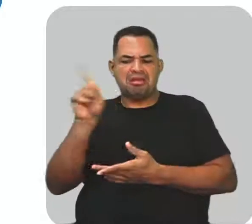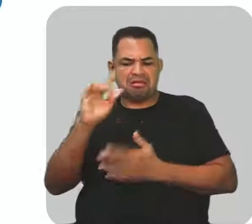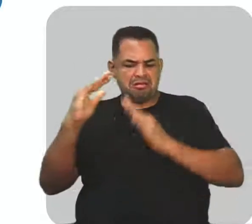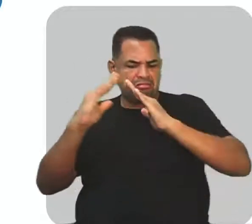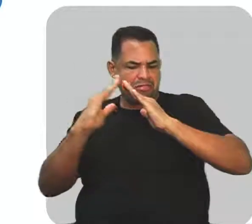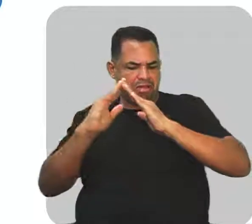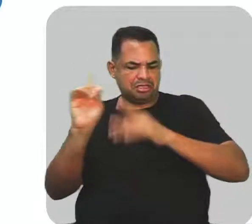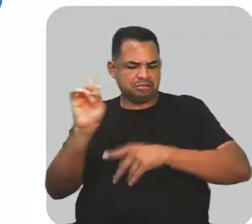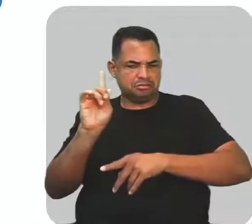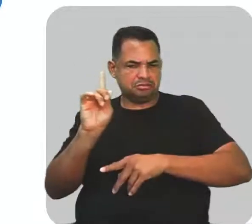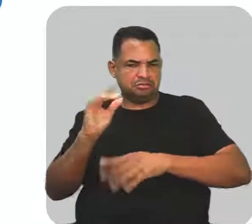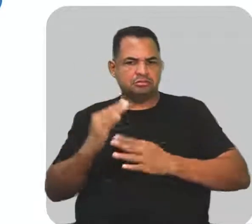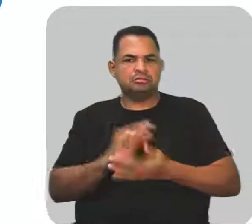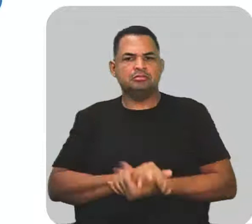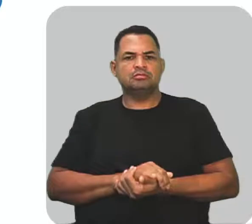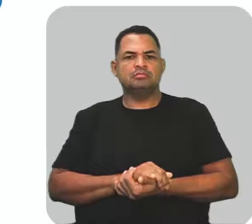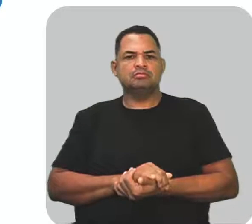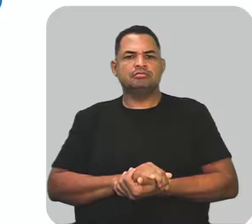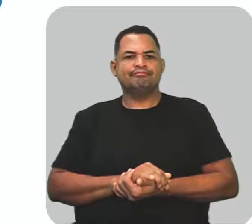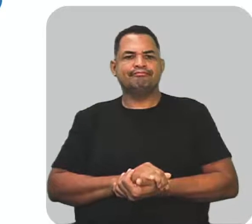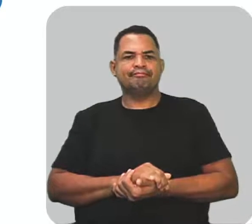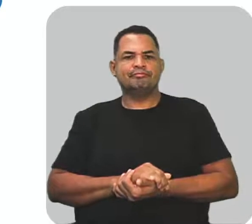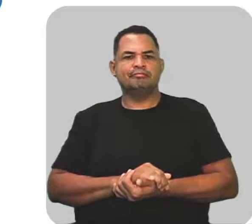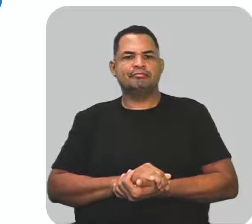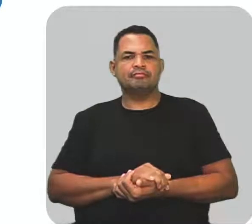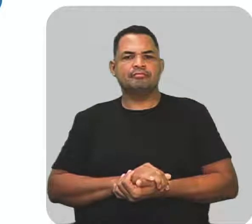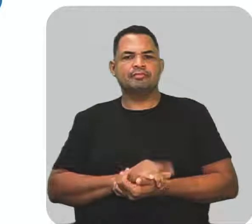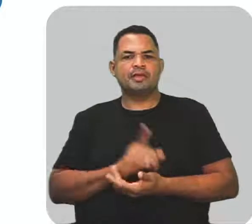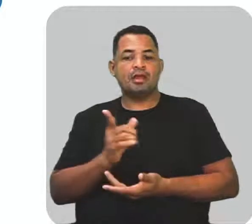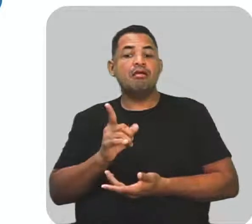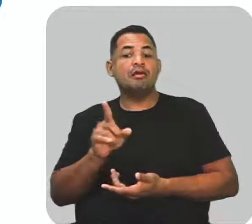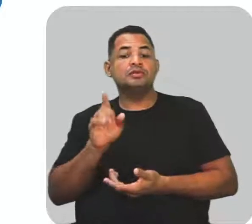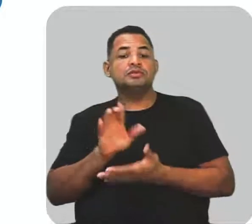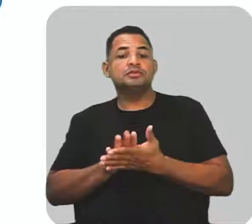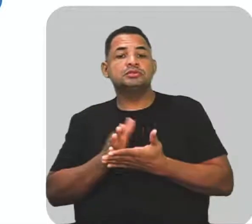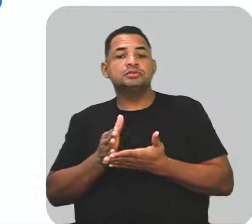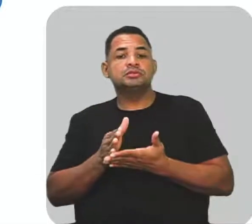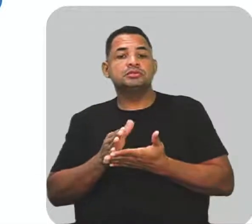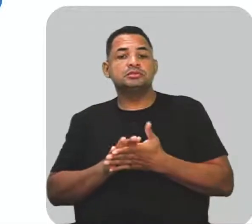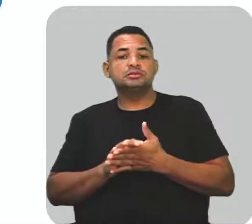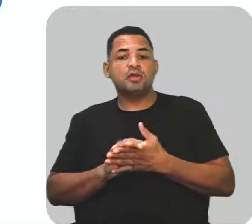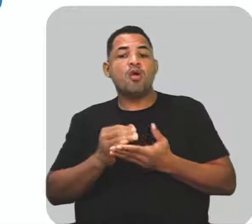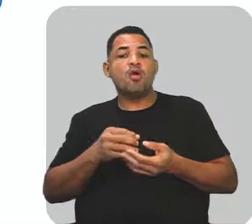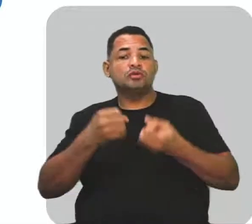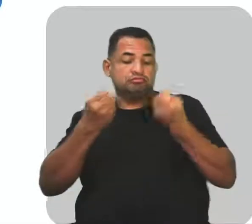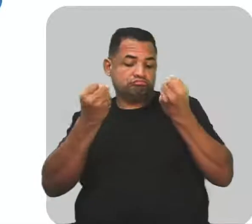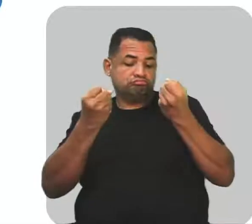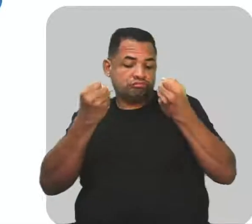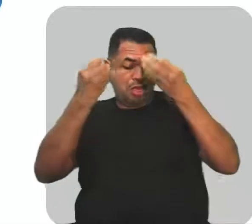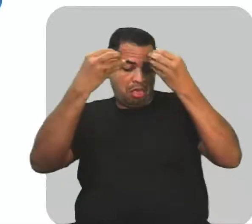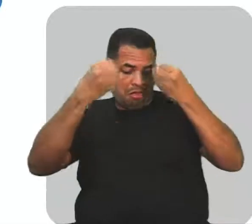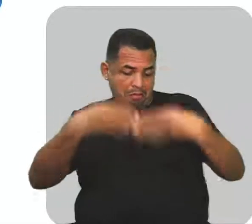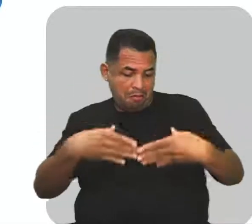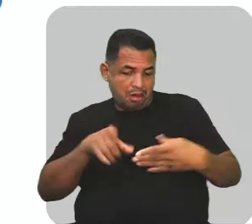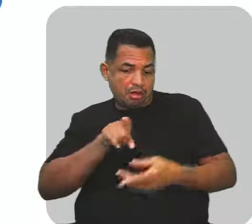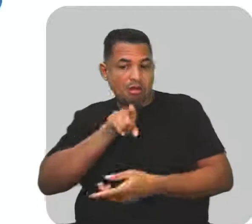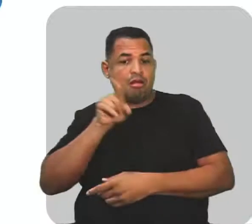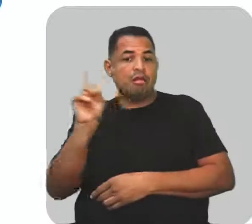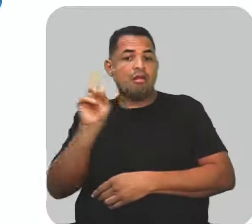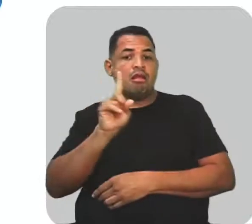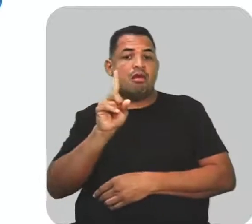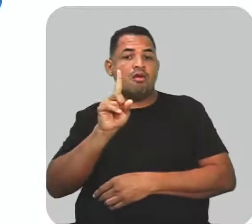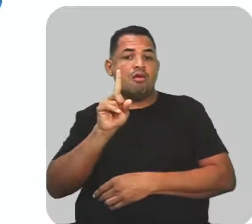casa. É uma frase que eu estou declarando algo, porém,